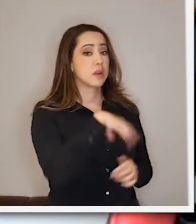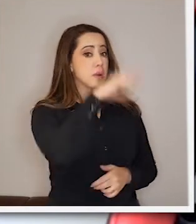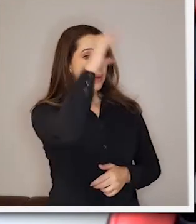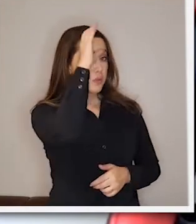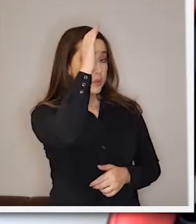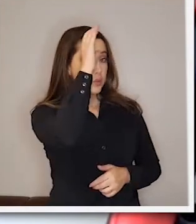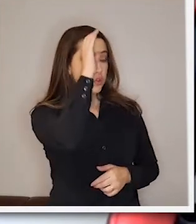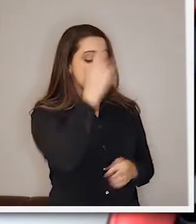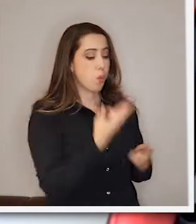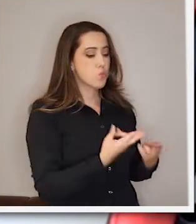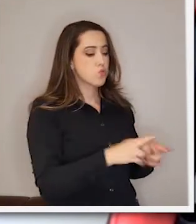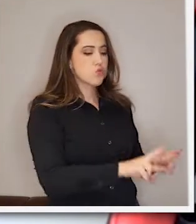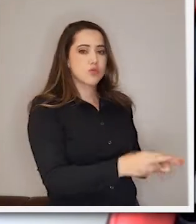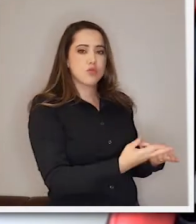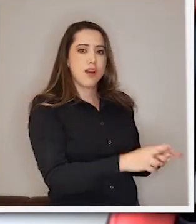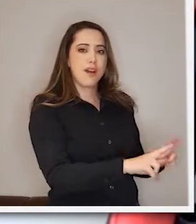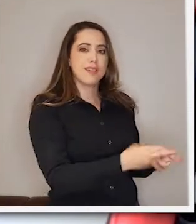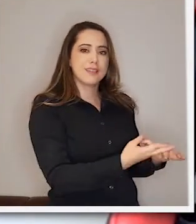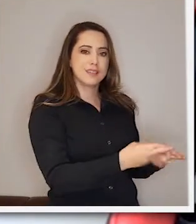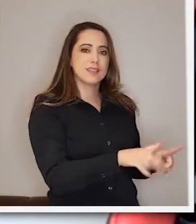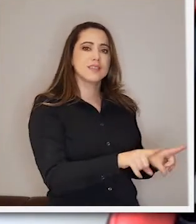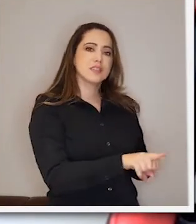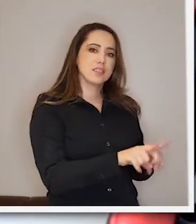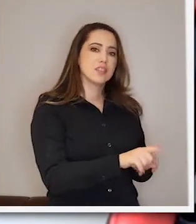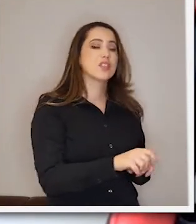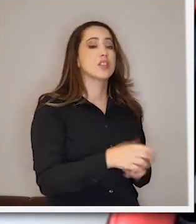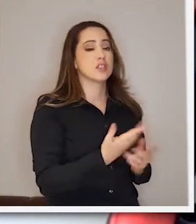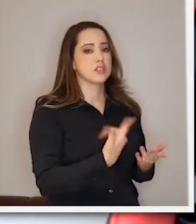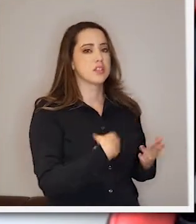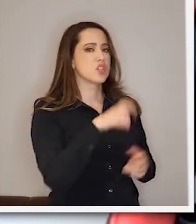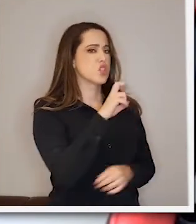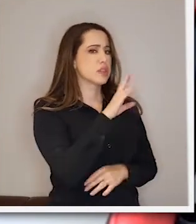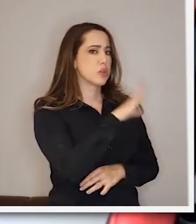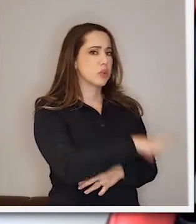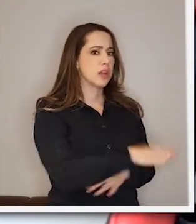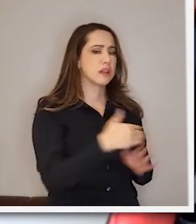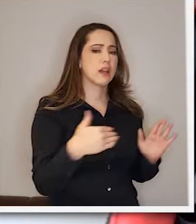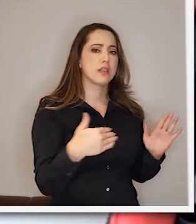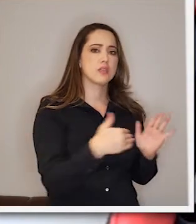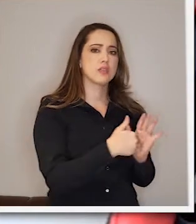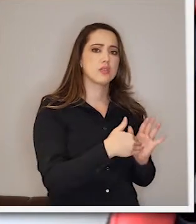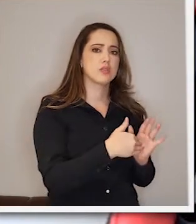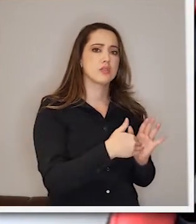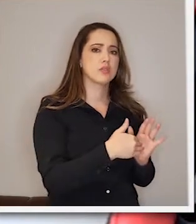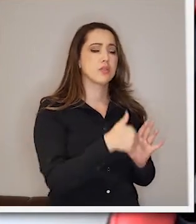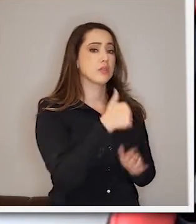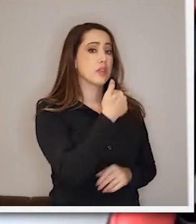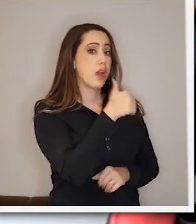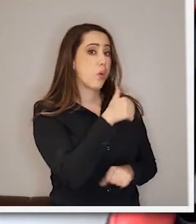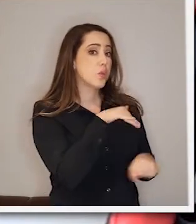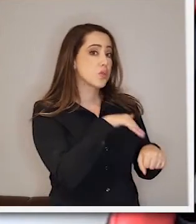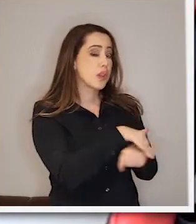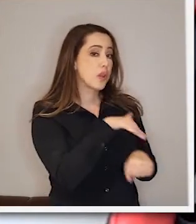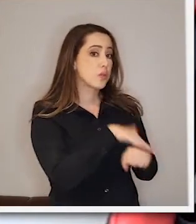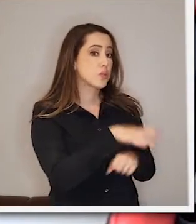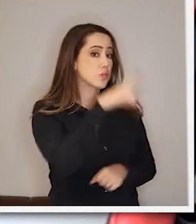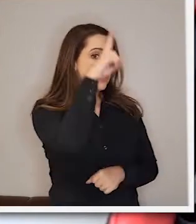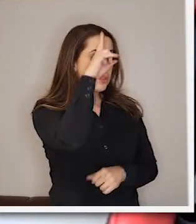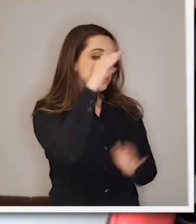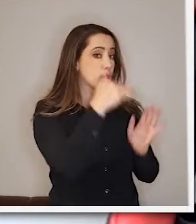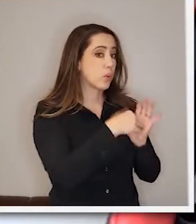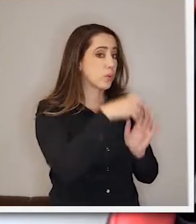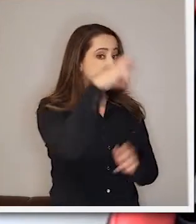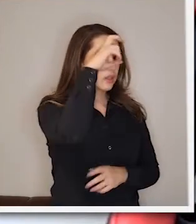vendendo churrasquinho de rua, dos meus 8 aos 14 anos de idade, de 5 horas da tarde até as 11 horas da noite, de segunda a